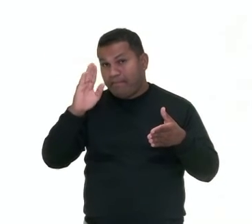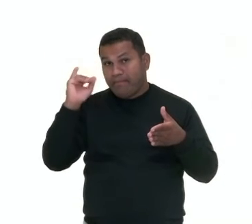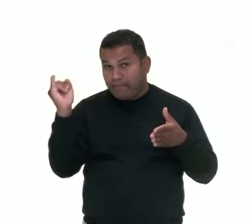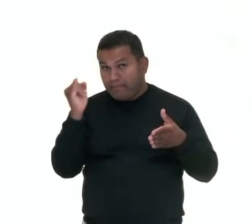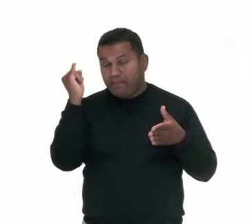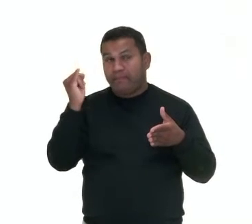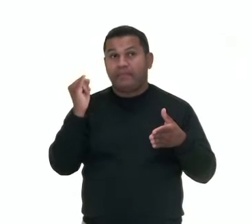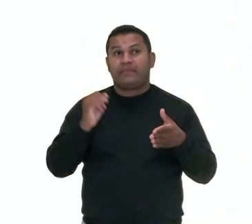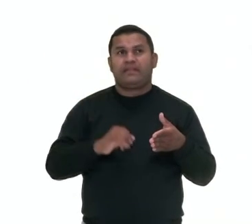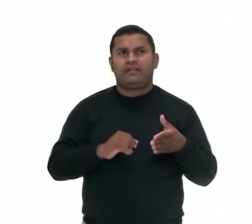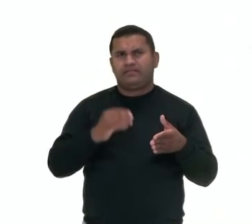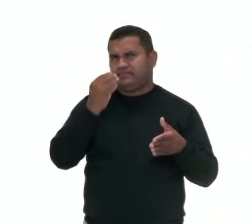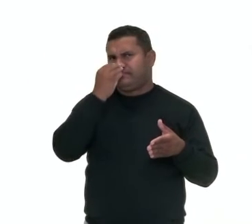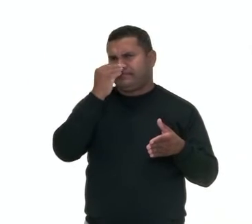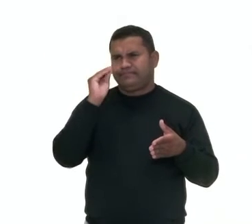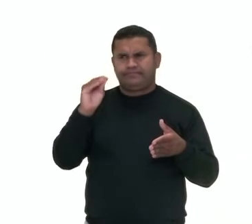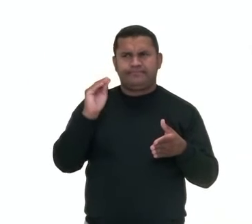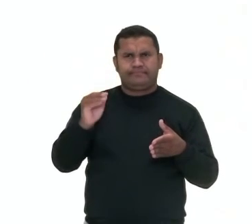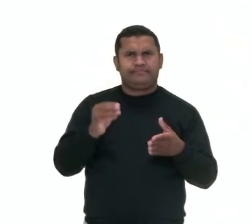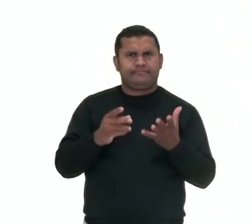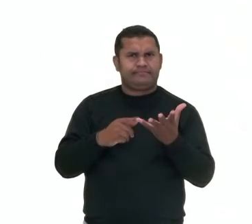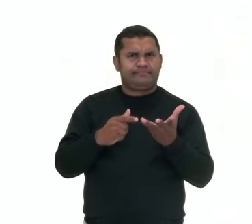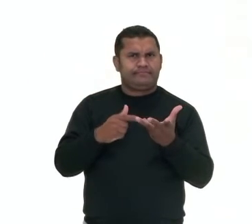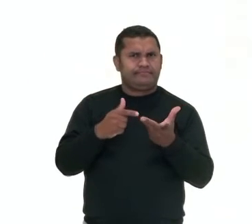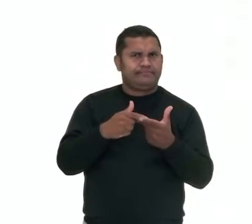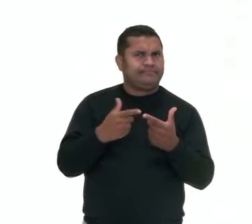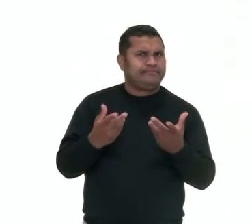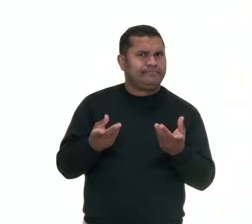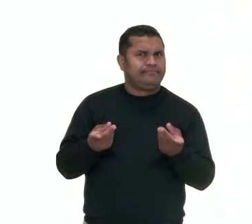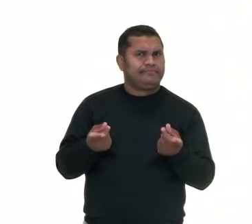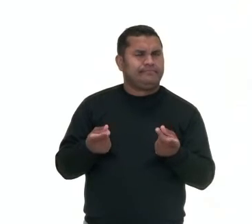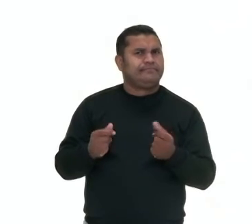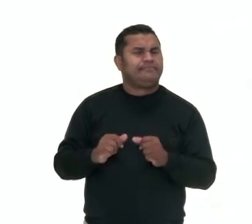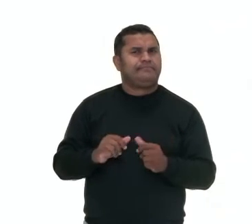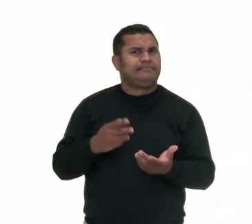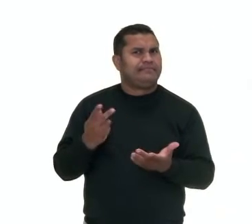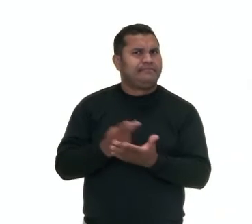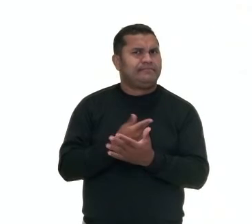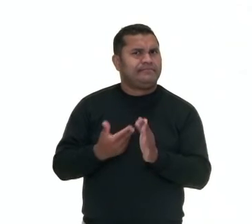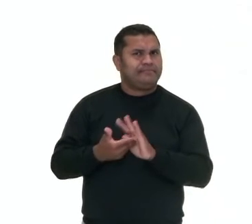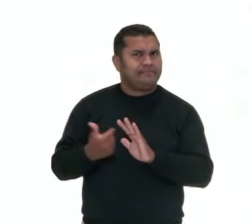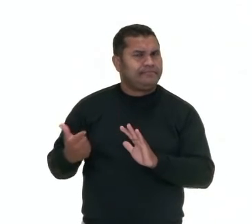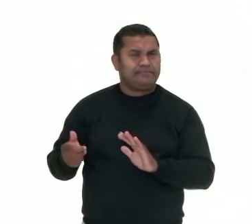Não ignore os detalhes. Tenha uma agenda organizada.